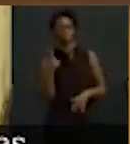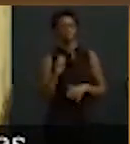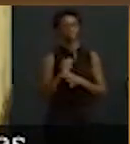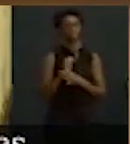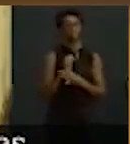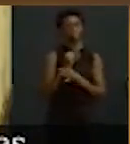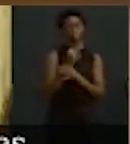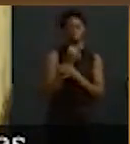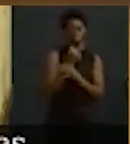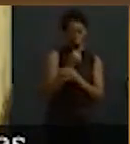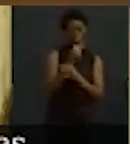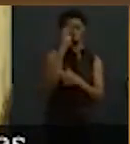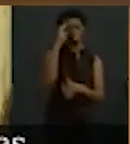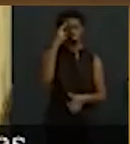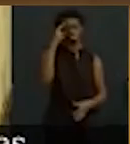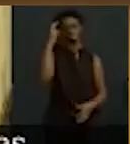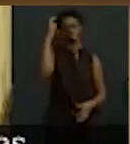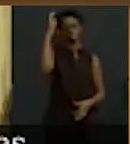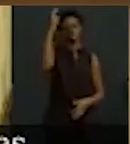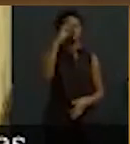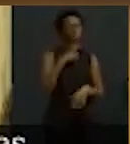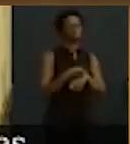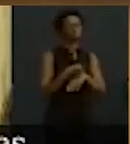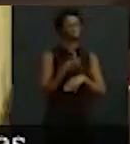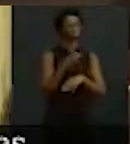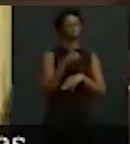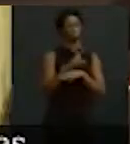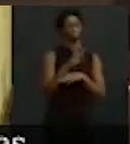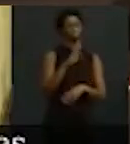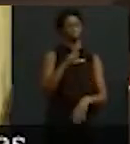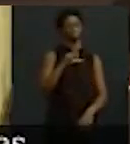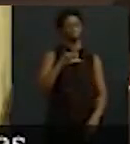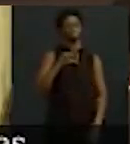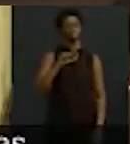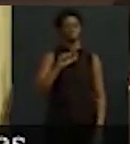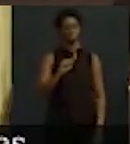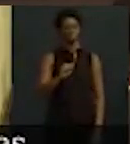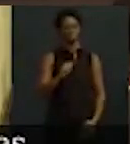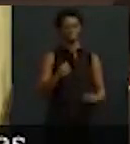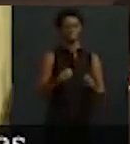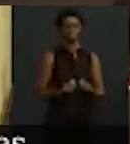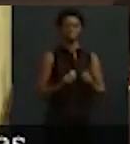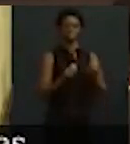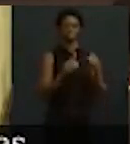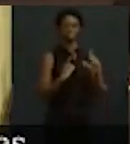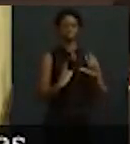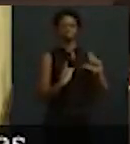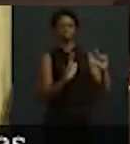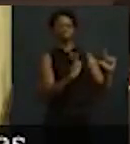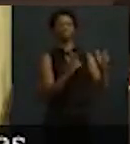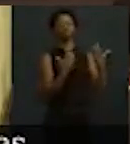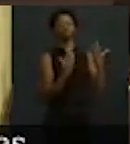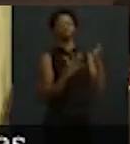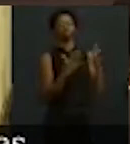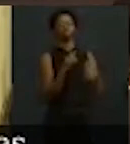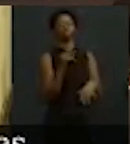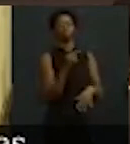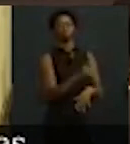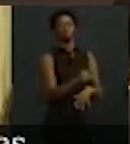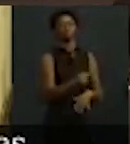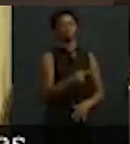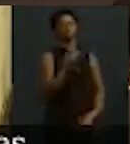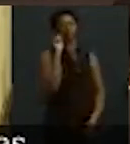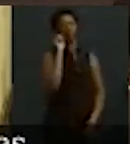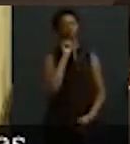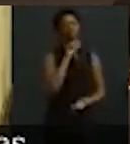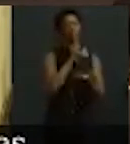segurança e inteligência, doutora Elisa Fraga, para entregar a placa de homenagem à senhora